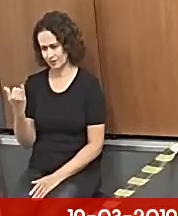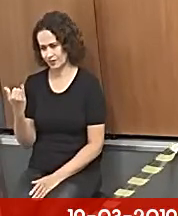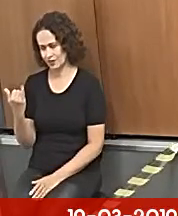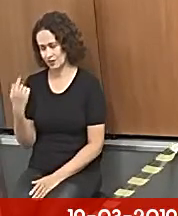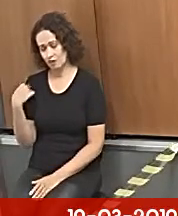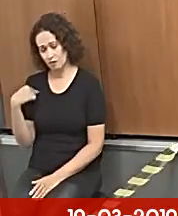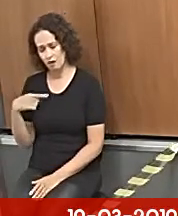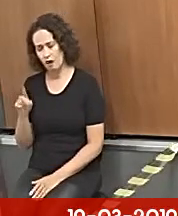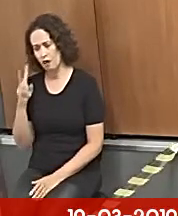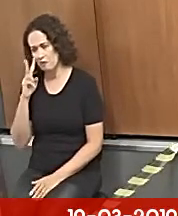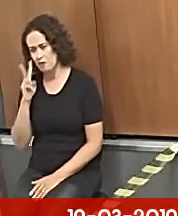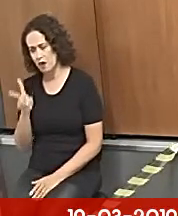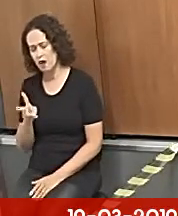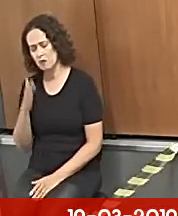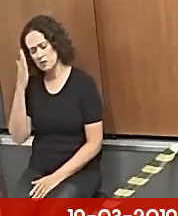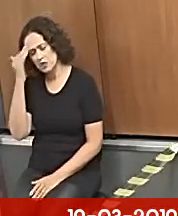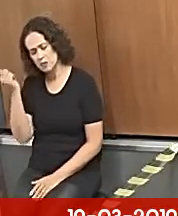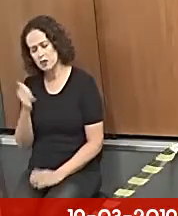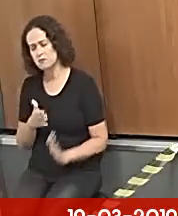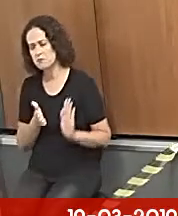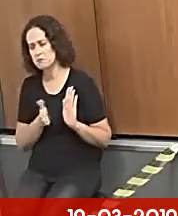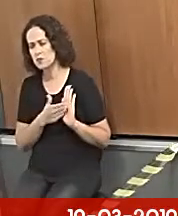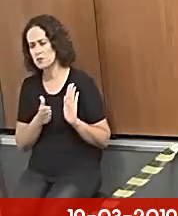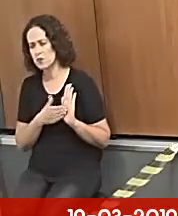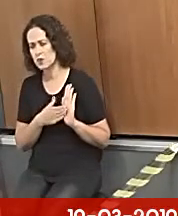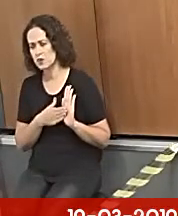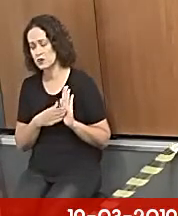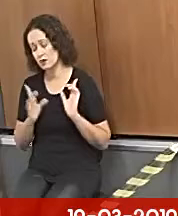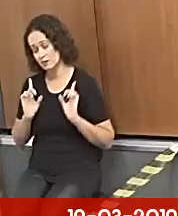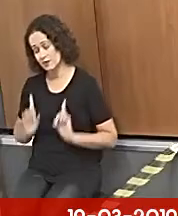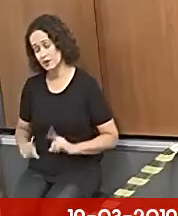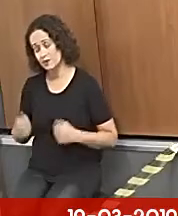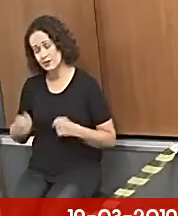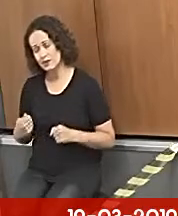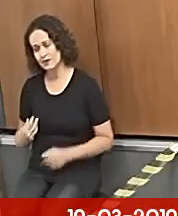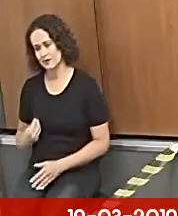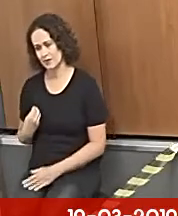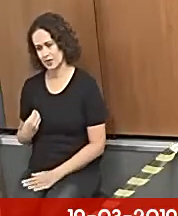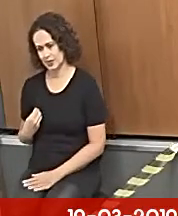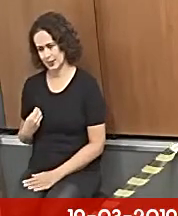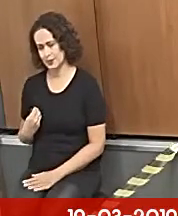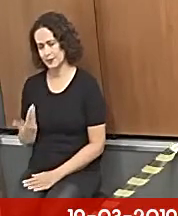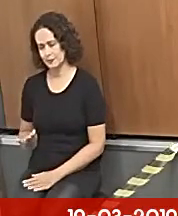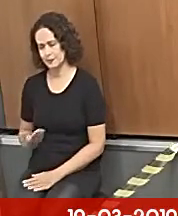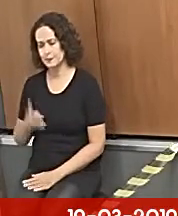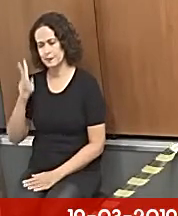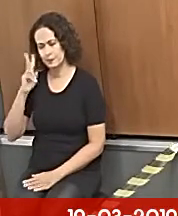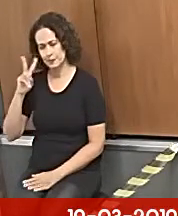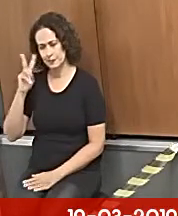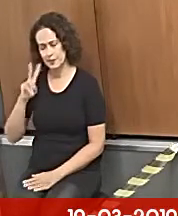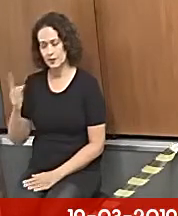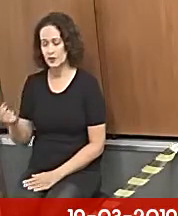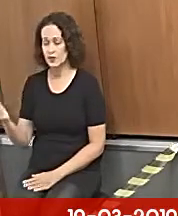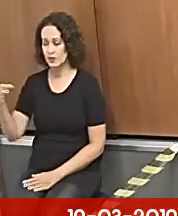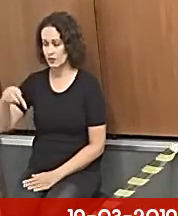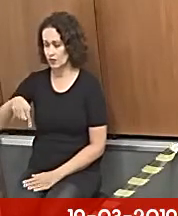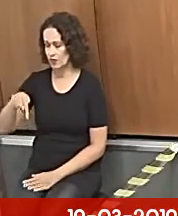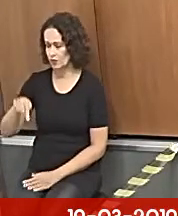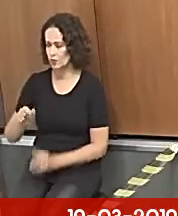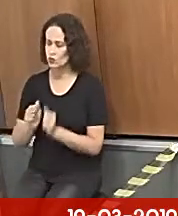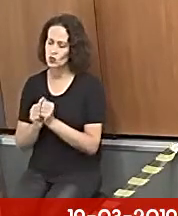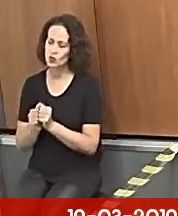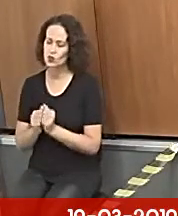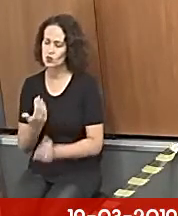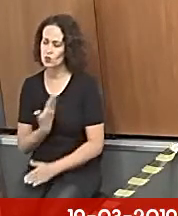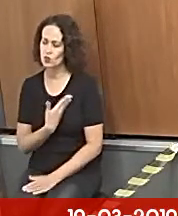as propostas de deficiência não estão lá para o hospital só quero lembrar que ela esteve aqui um dia com algumas amigas